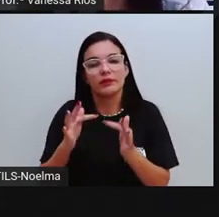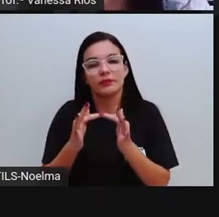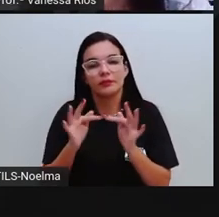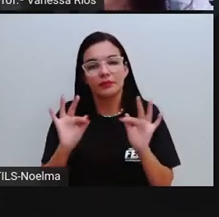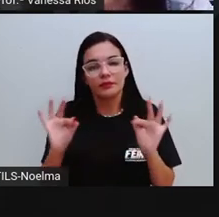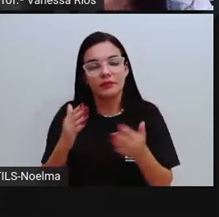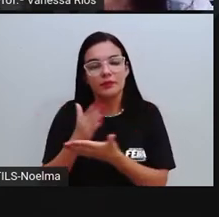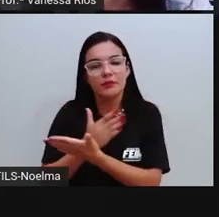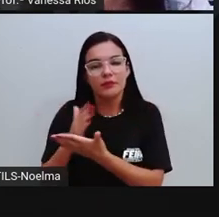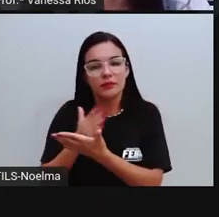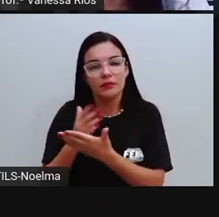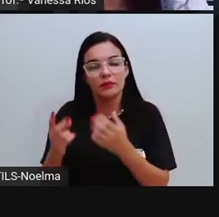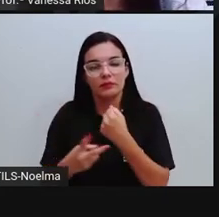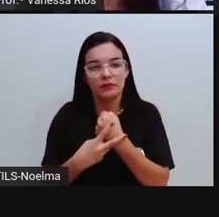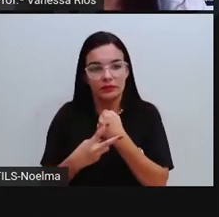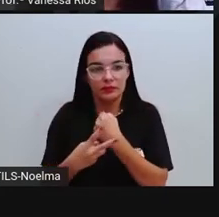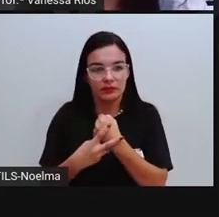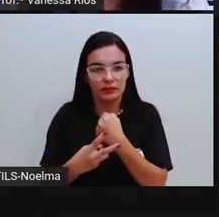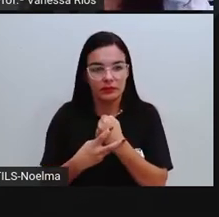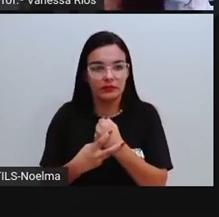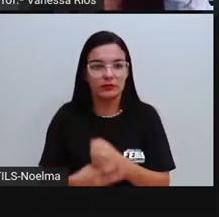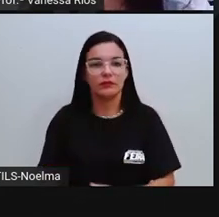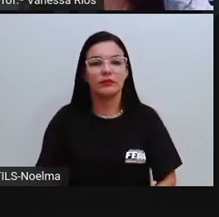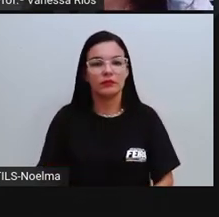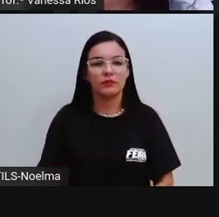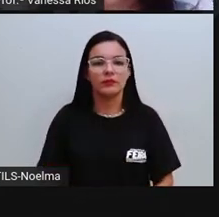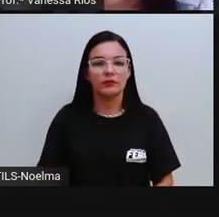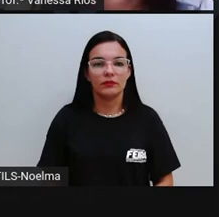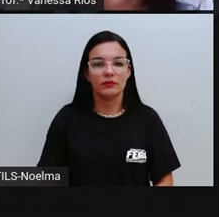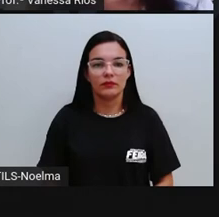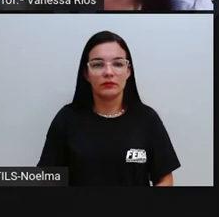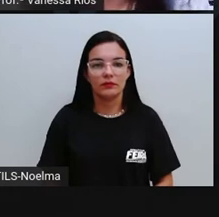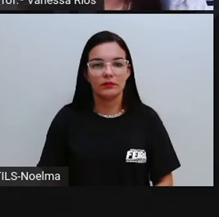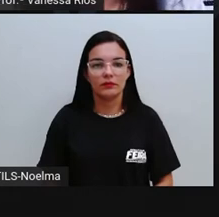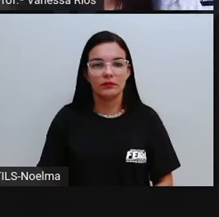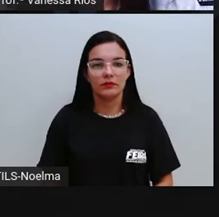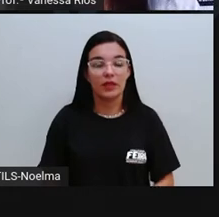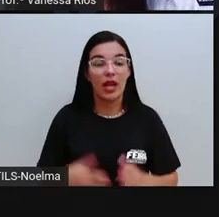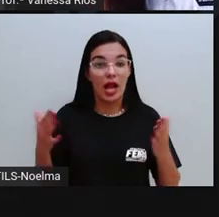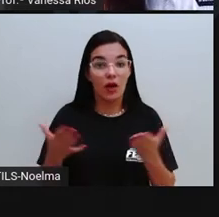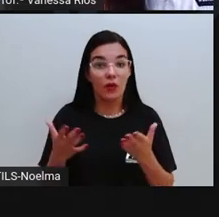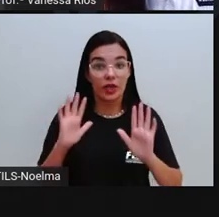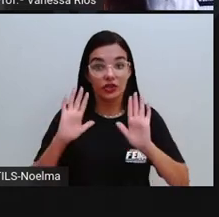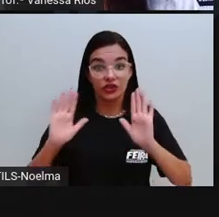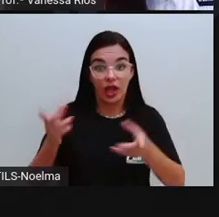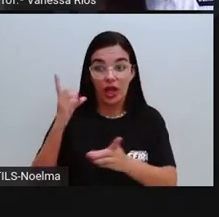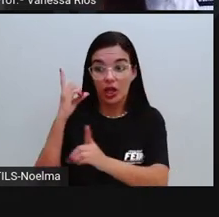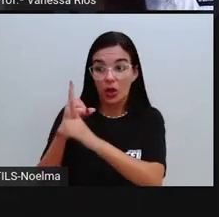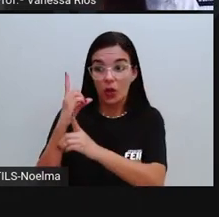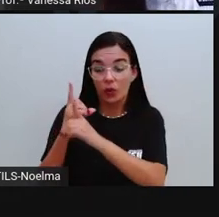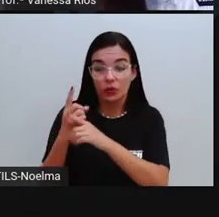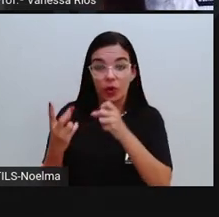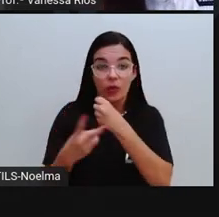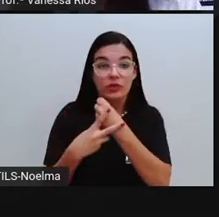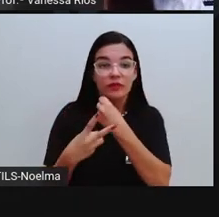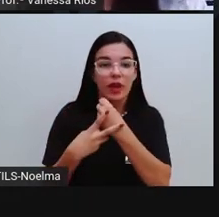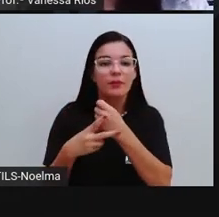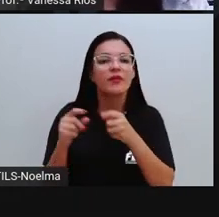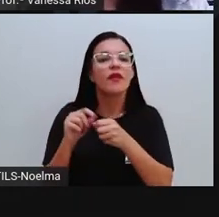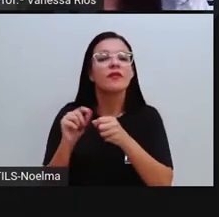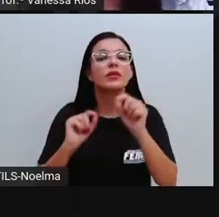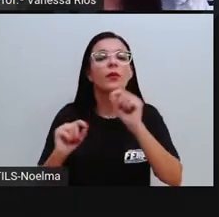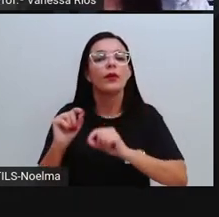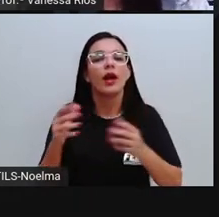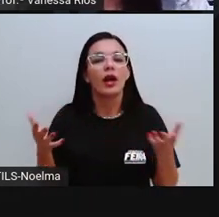dividir, que vem do verbo dividir. E agora, Pro, a gente já encontrou os verbos, o que que a gente vai fazer? Olhem